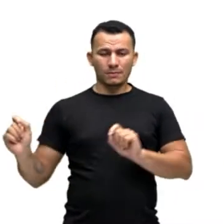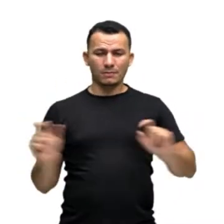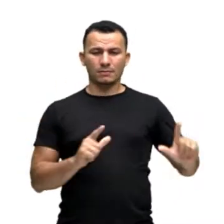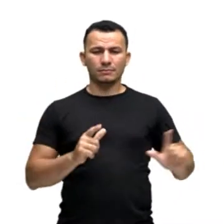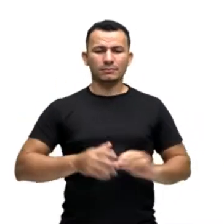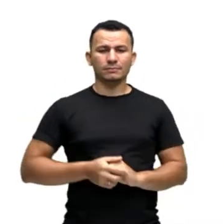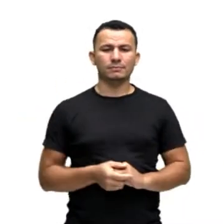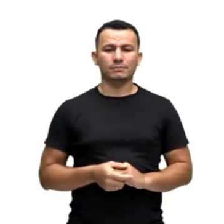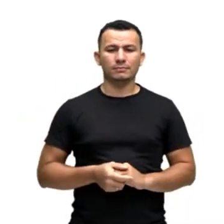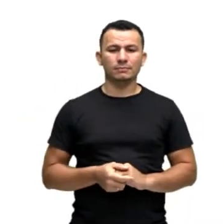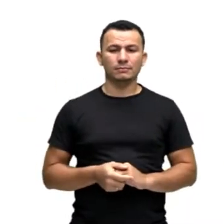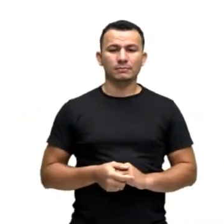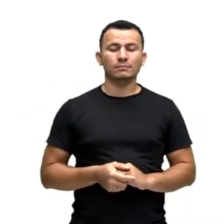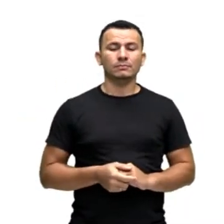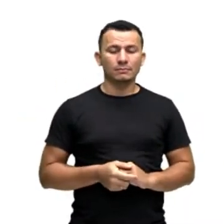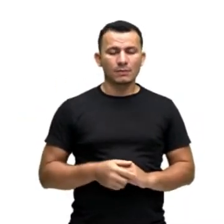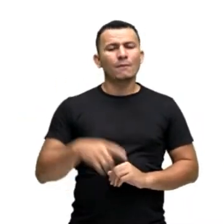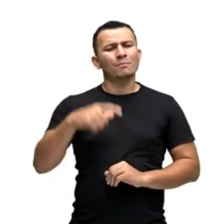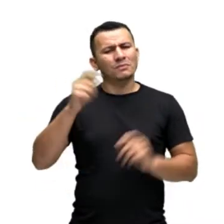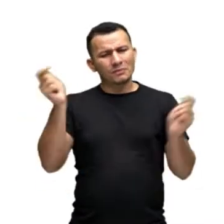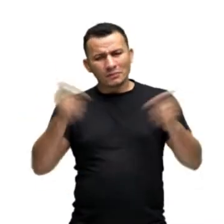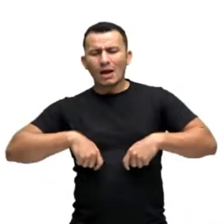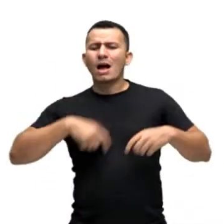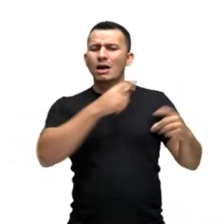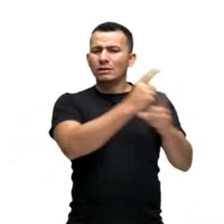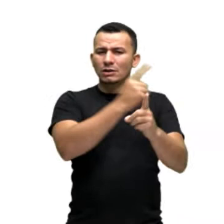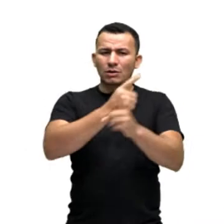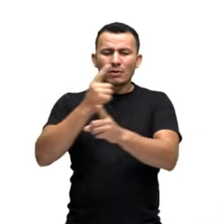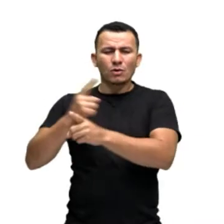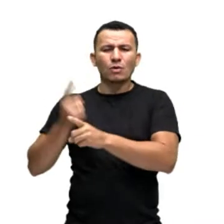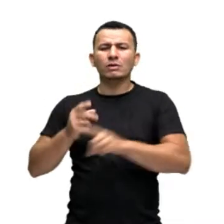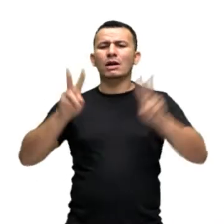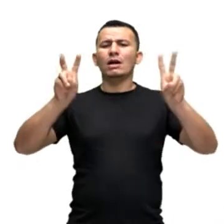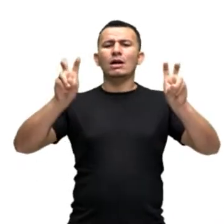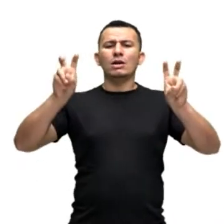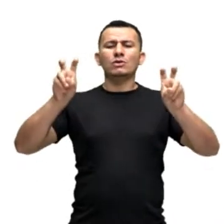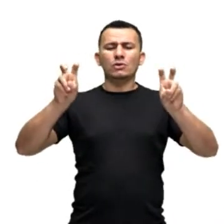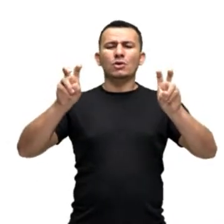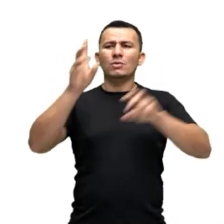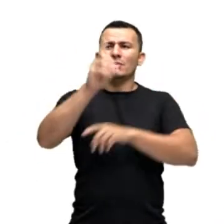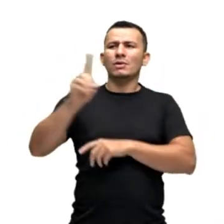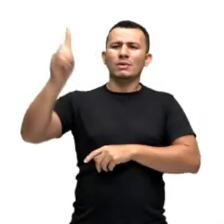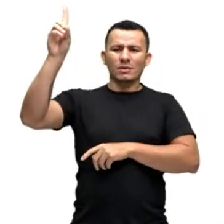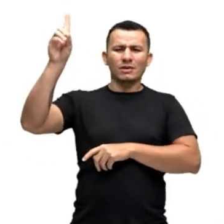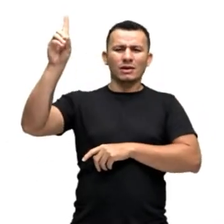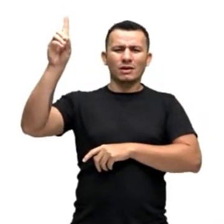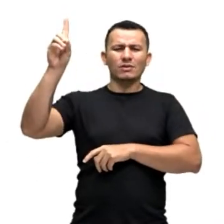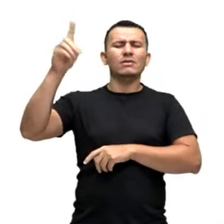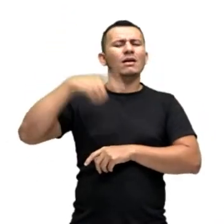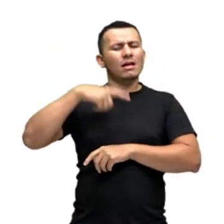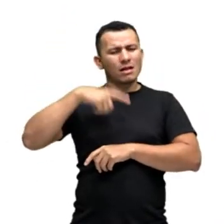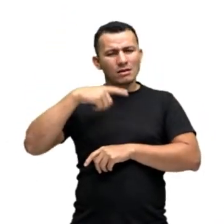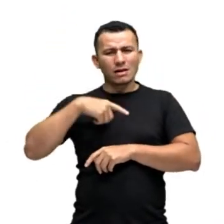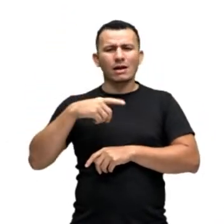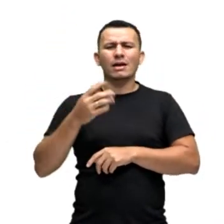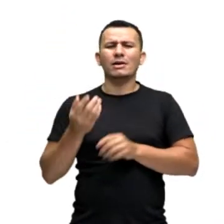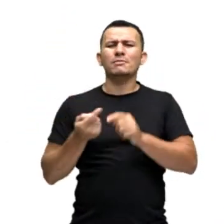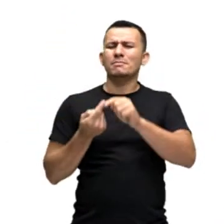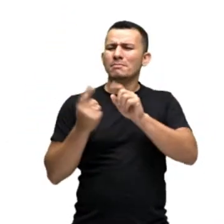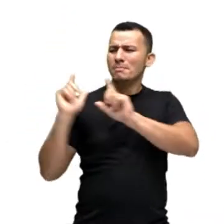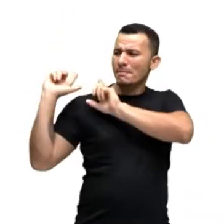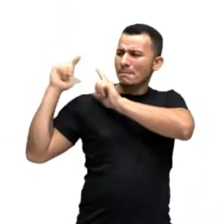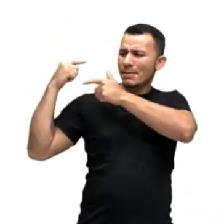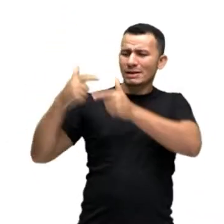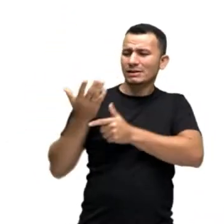historicamente é possível encontrar diversificadas definições sobre a divindade Né desde tribos ancestrais